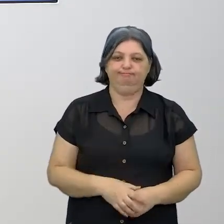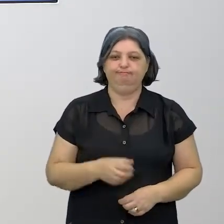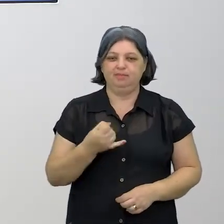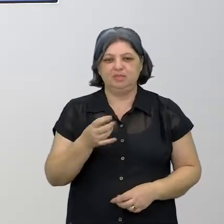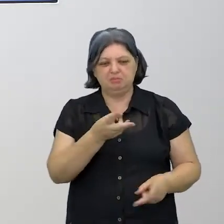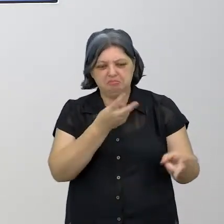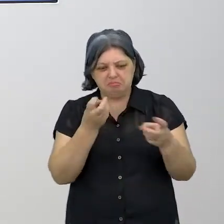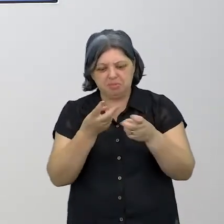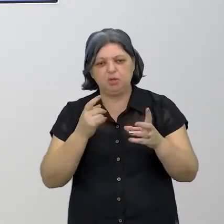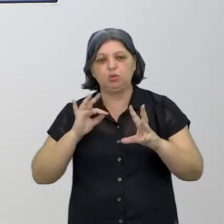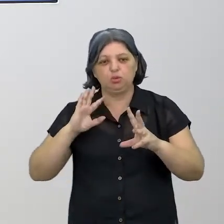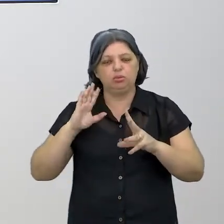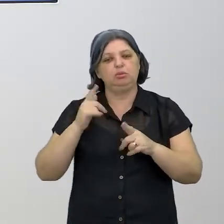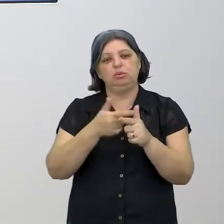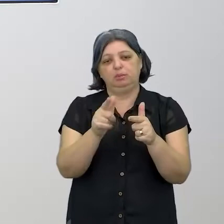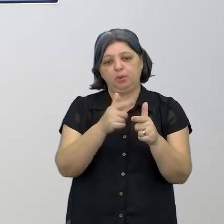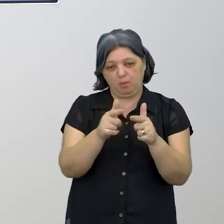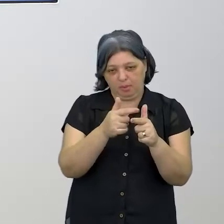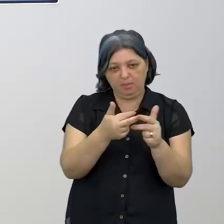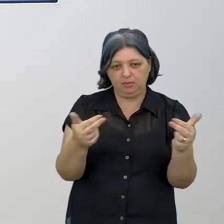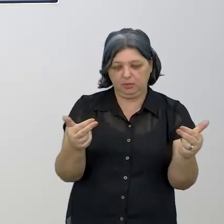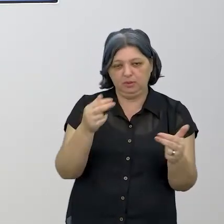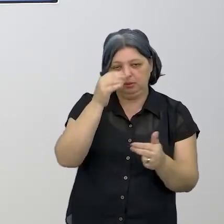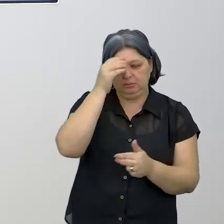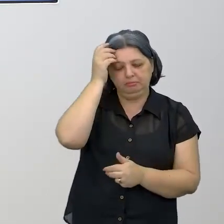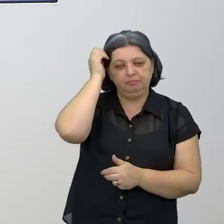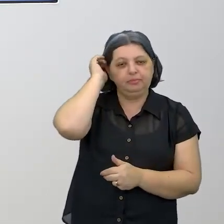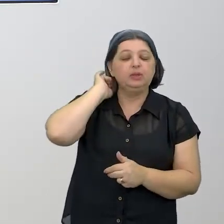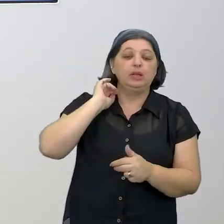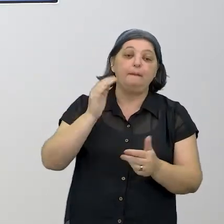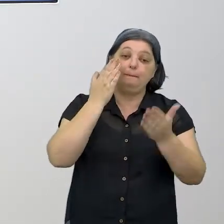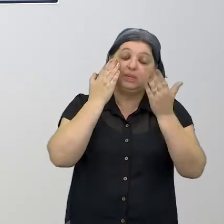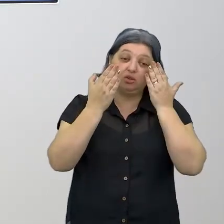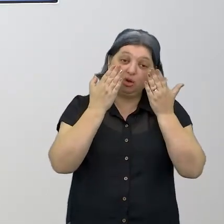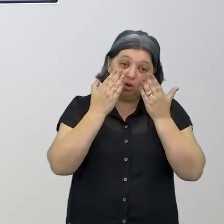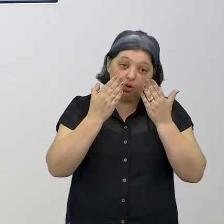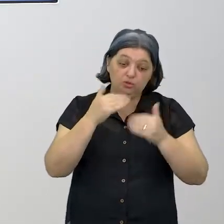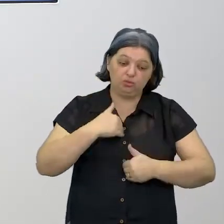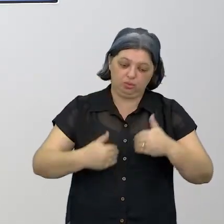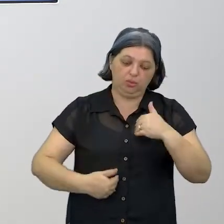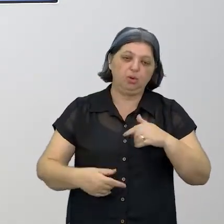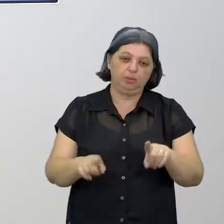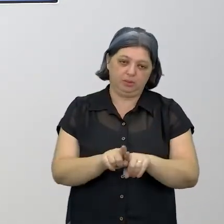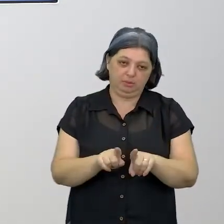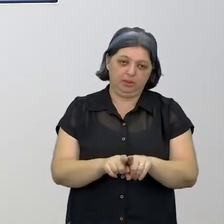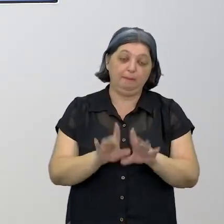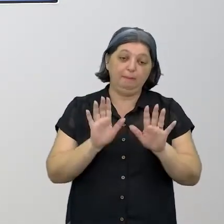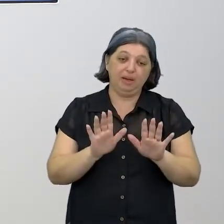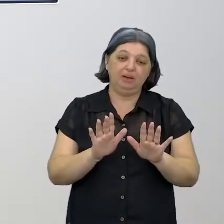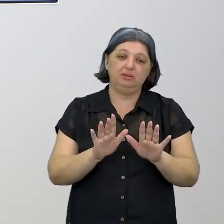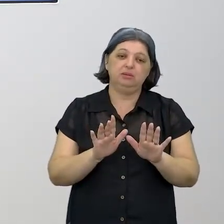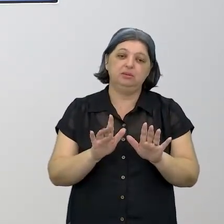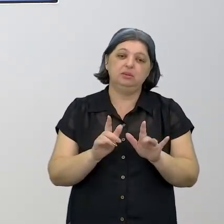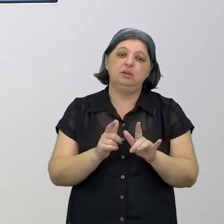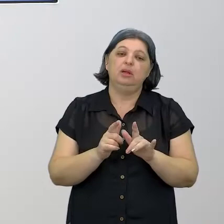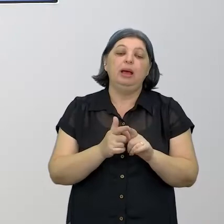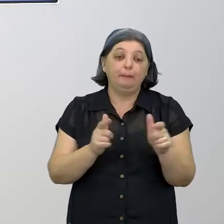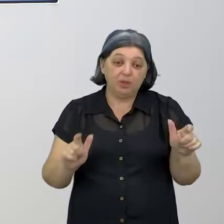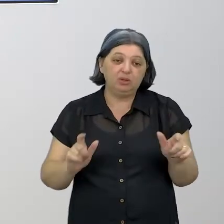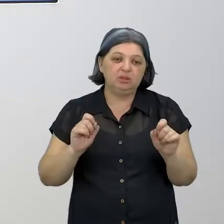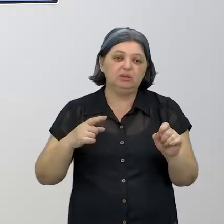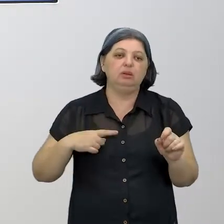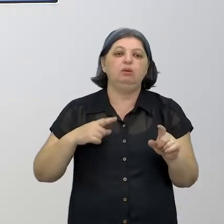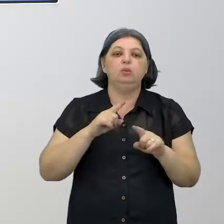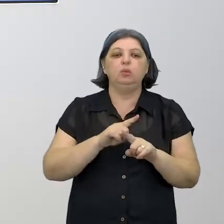olhar, todos esses transtornos, eles são transtornos psicológicos, eles são transtornos físicos, mas a maioria deles tem um peso muito grande